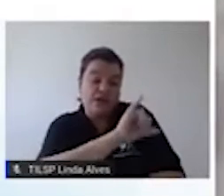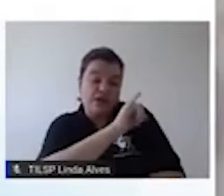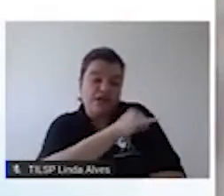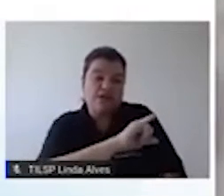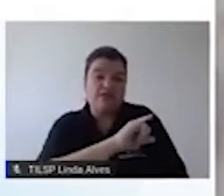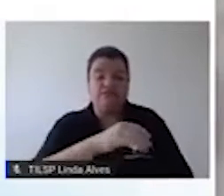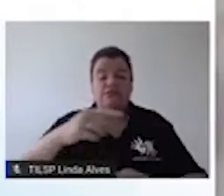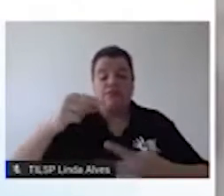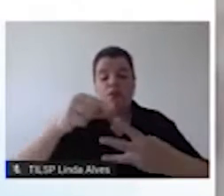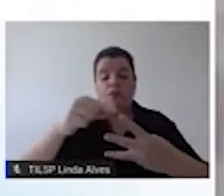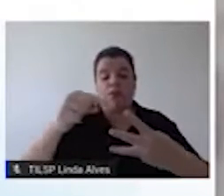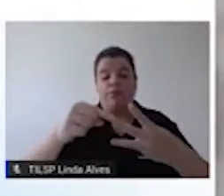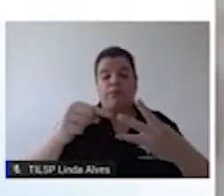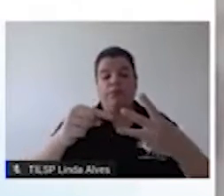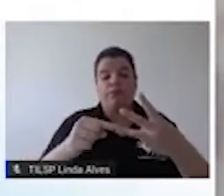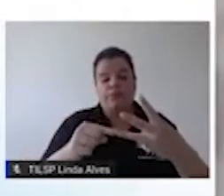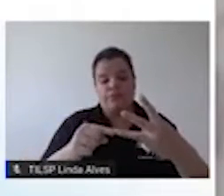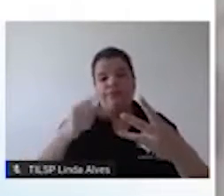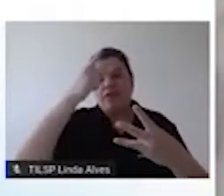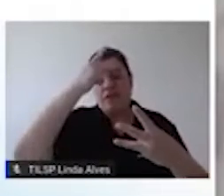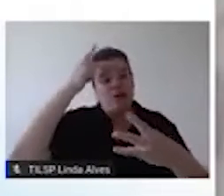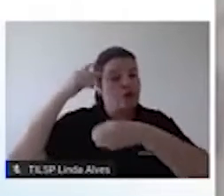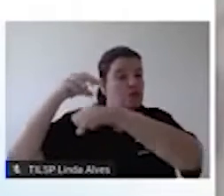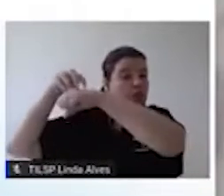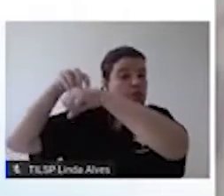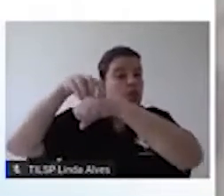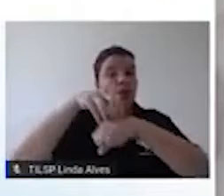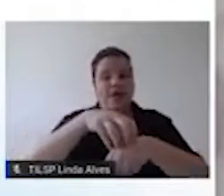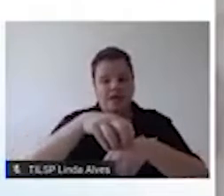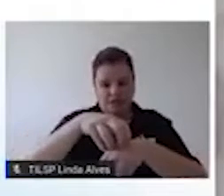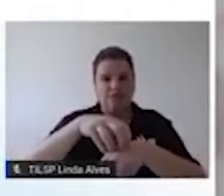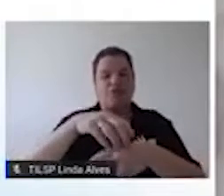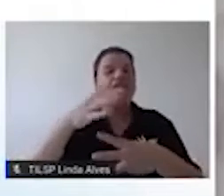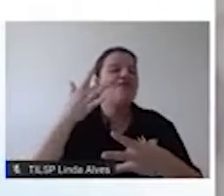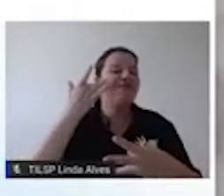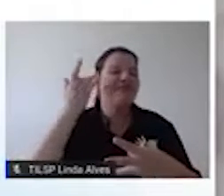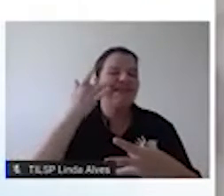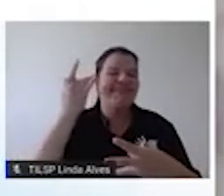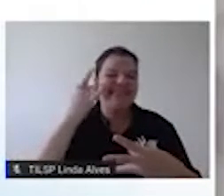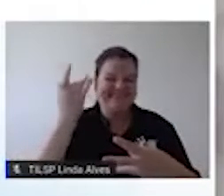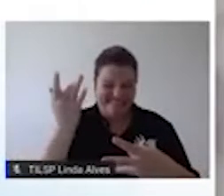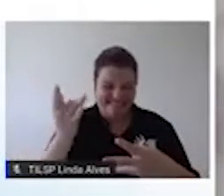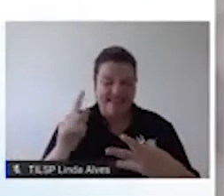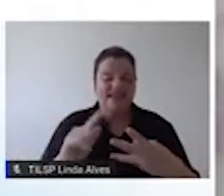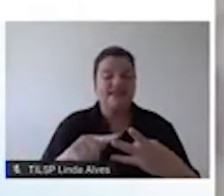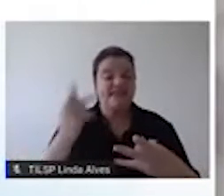3 pontos de entrada de turismo internacional, são 3 das mais importantes